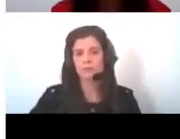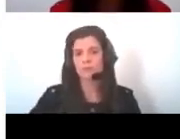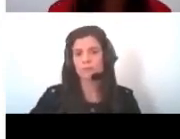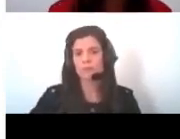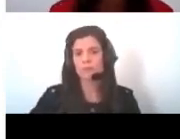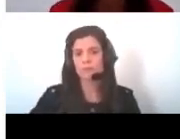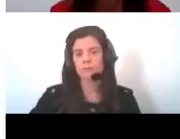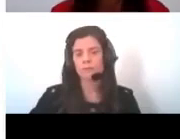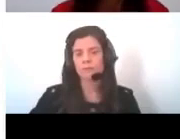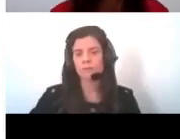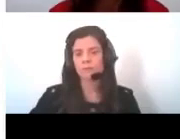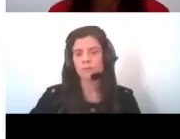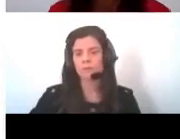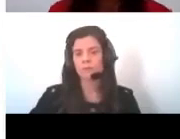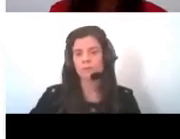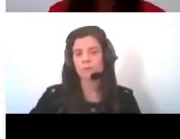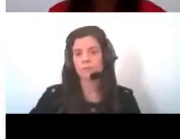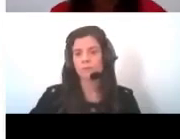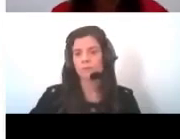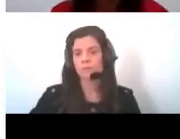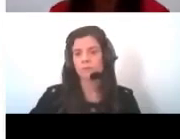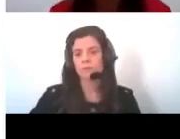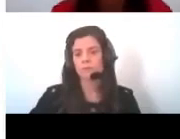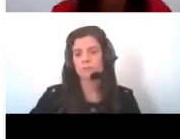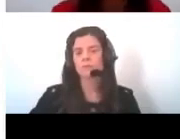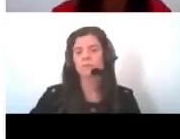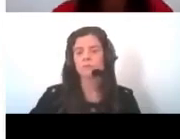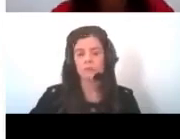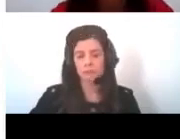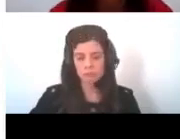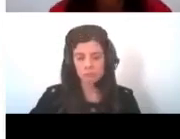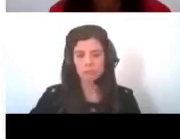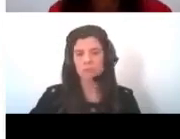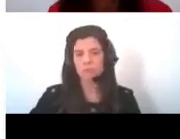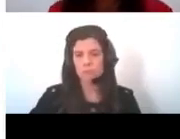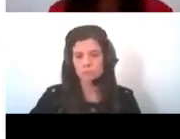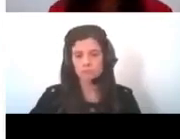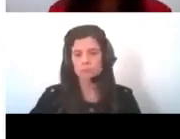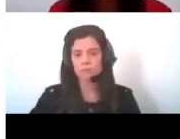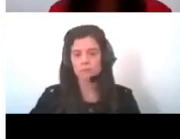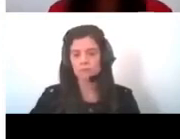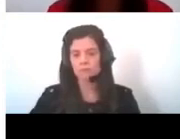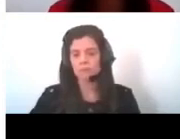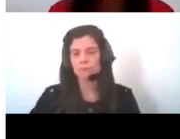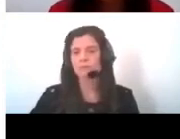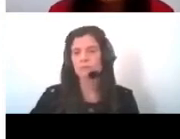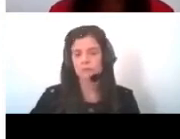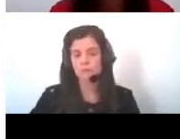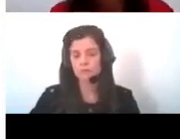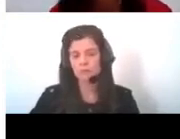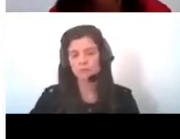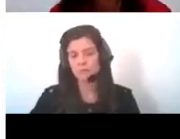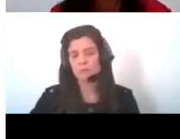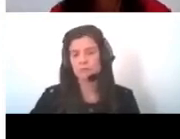O dono da empresa não quer mostrar para ninguém se ele teve lucro, se ele não teve, se ele teve prejuízo ou não teve na sua